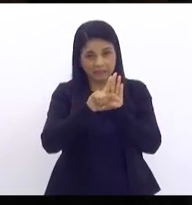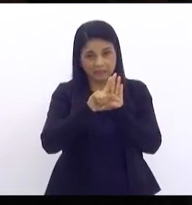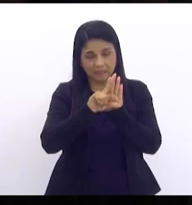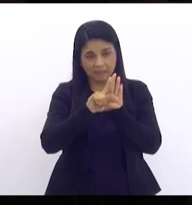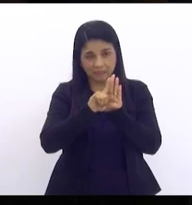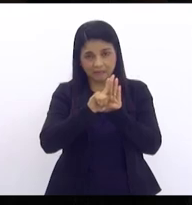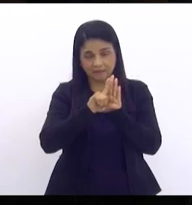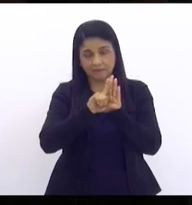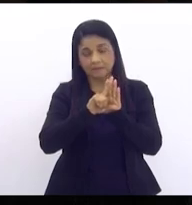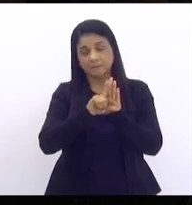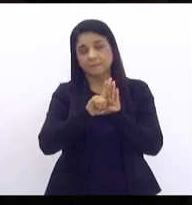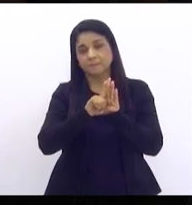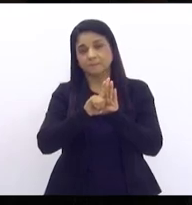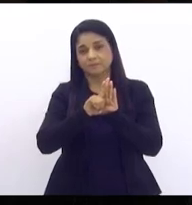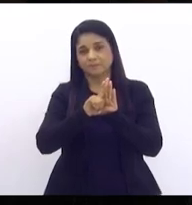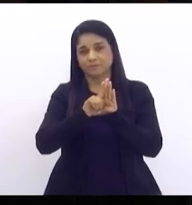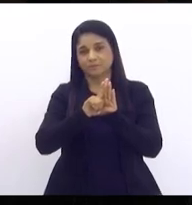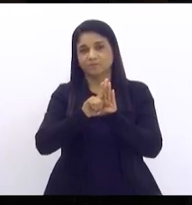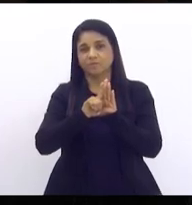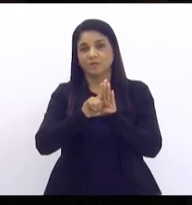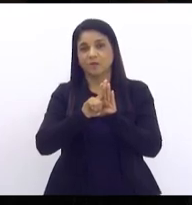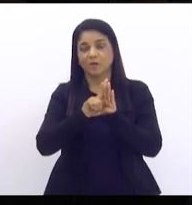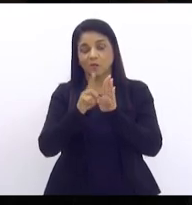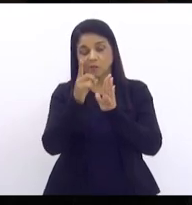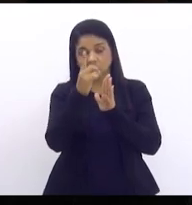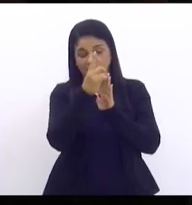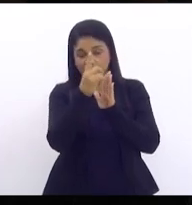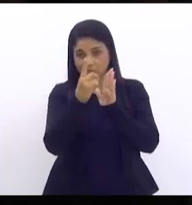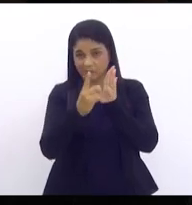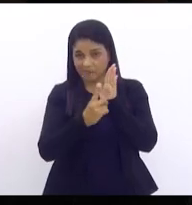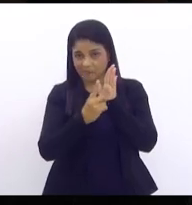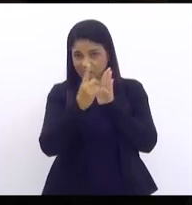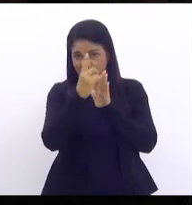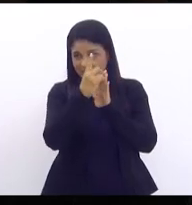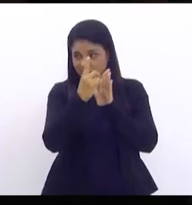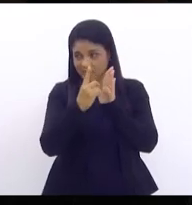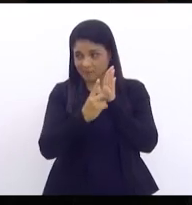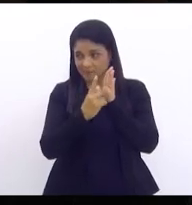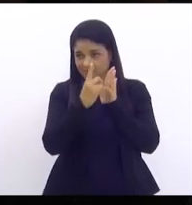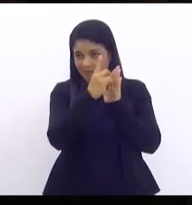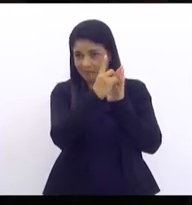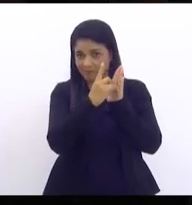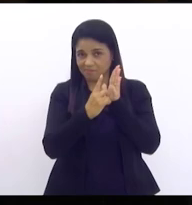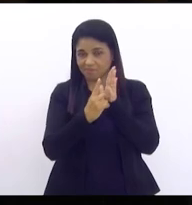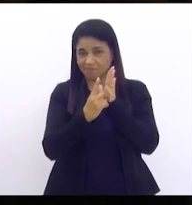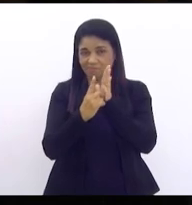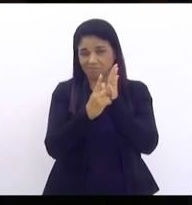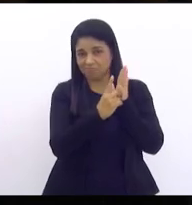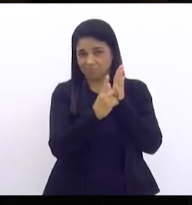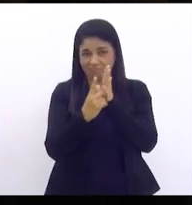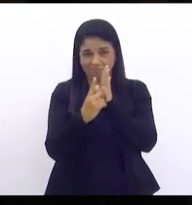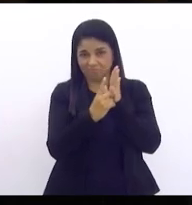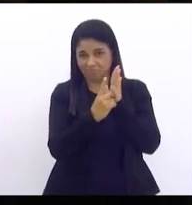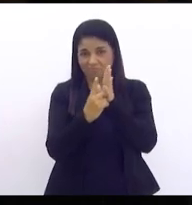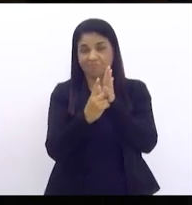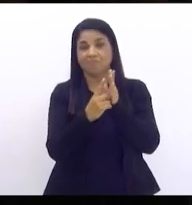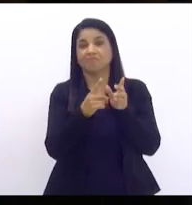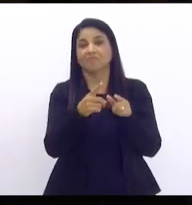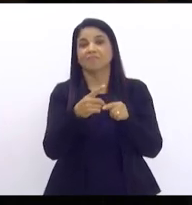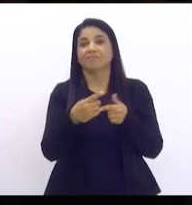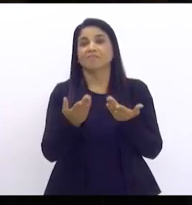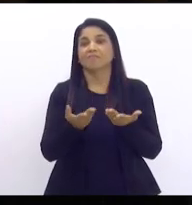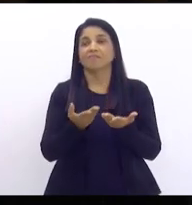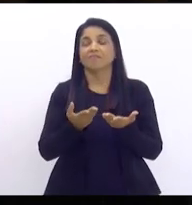em relação ao DETRAN, sempre na defesa dos consumidores do